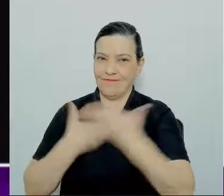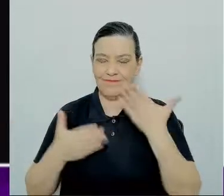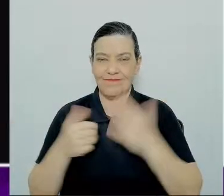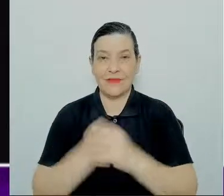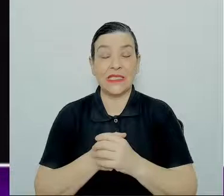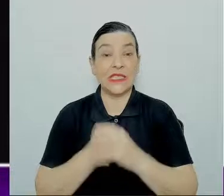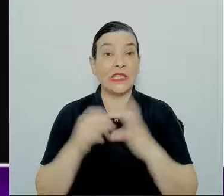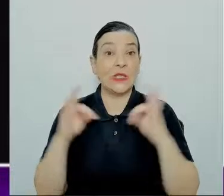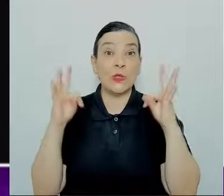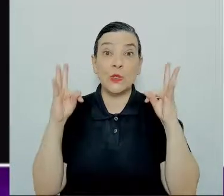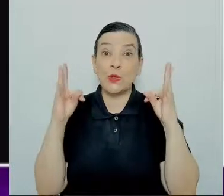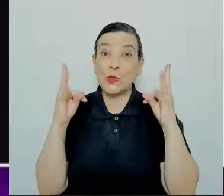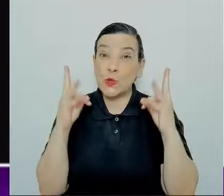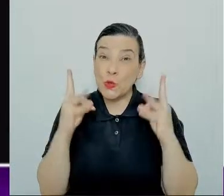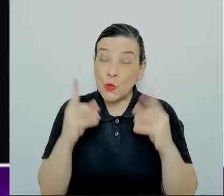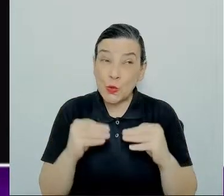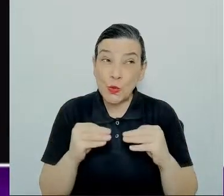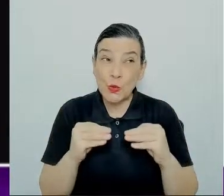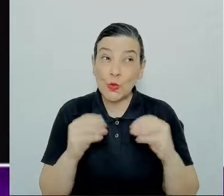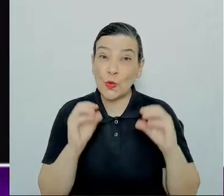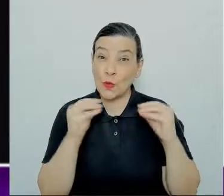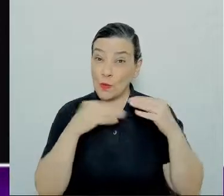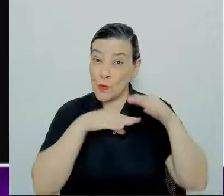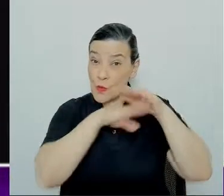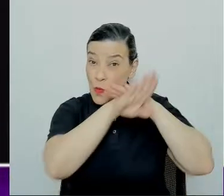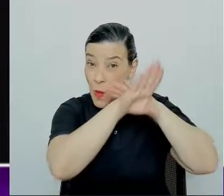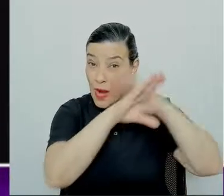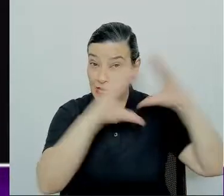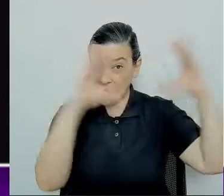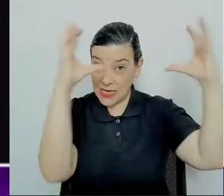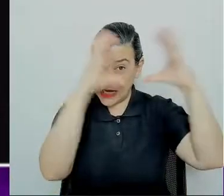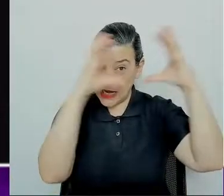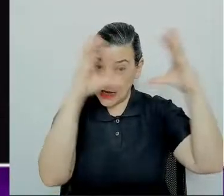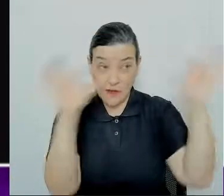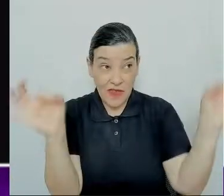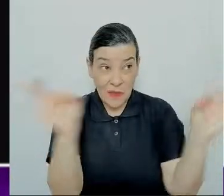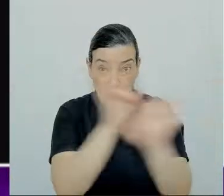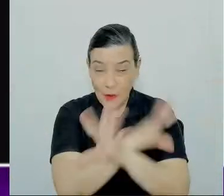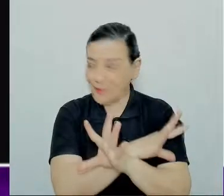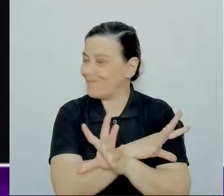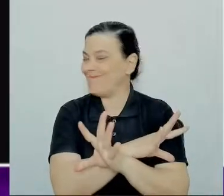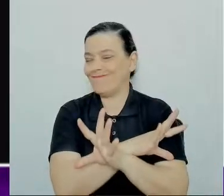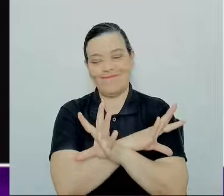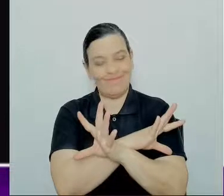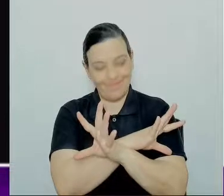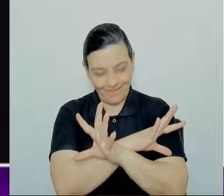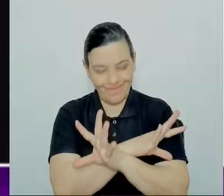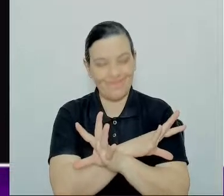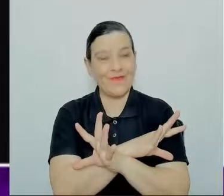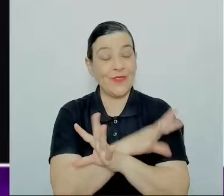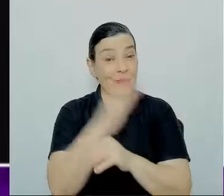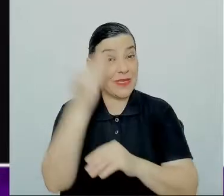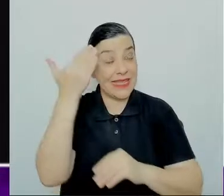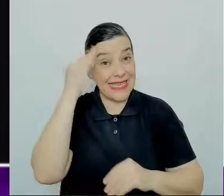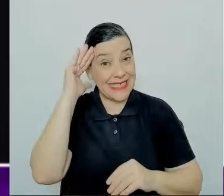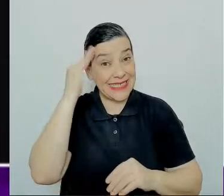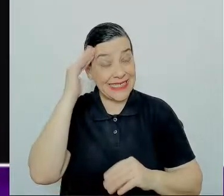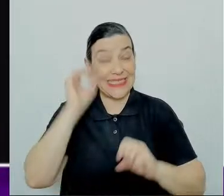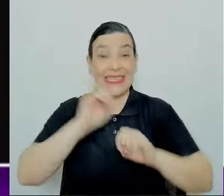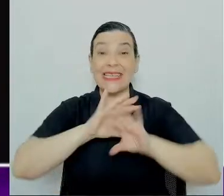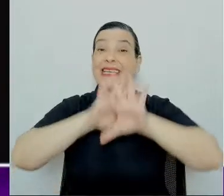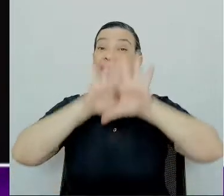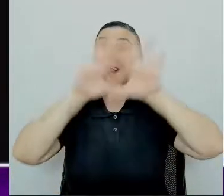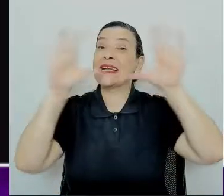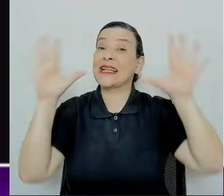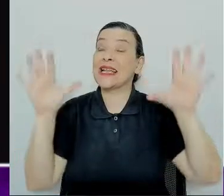por estarem na nuvem, estão protegidas ou seguras, porque nós devemos entender quem é responsável pelo